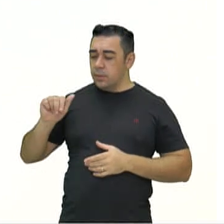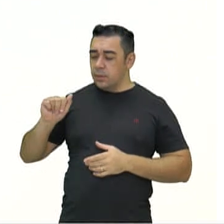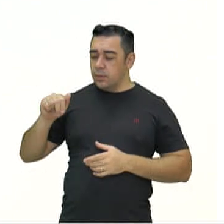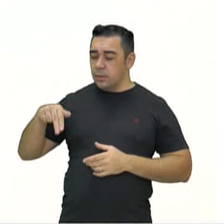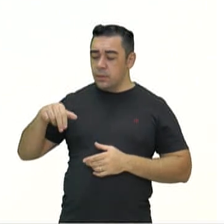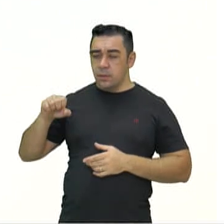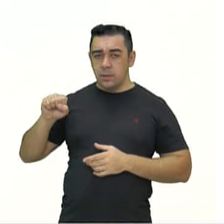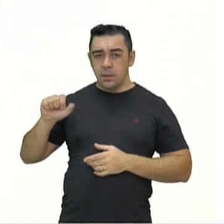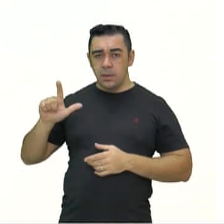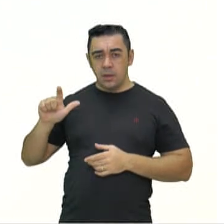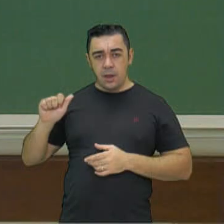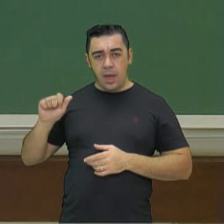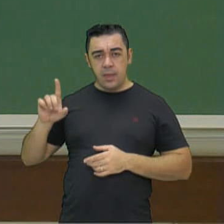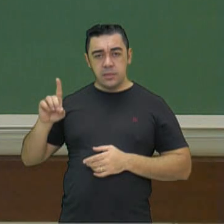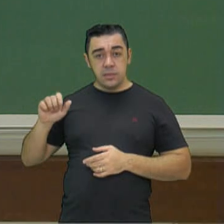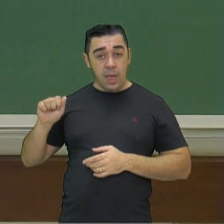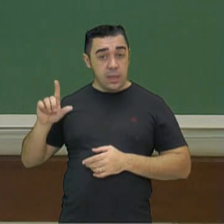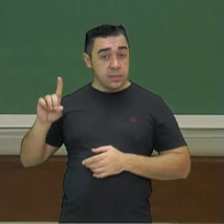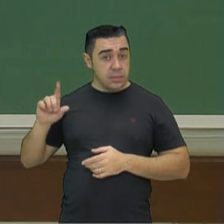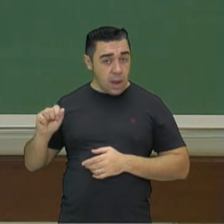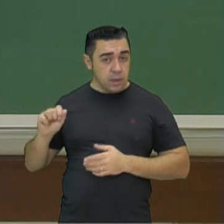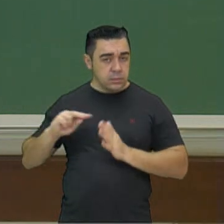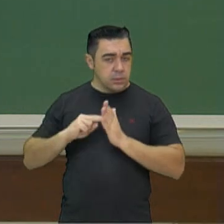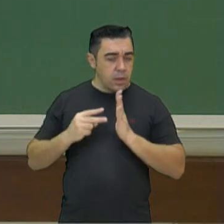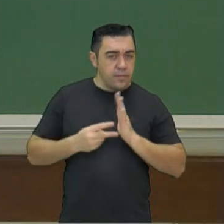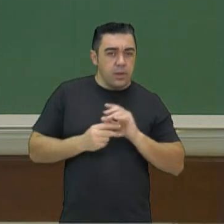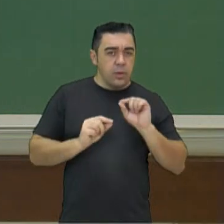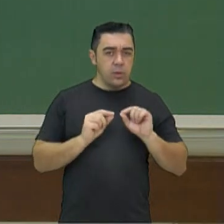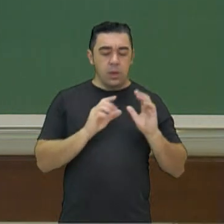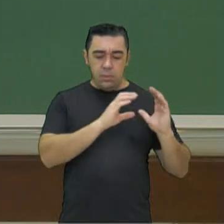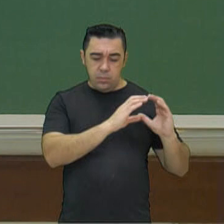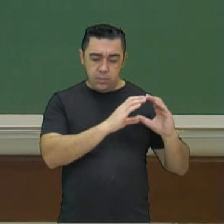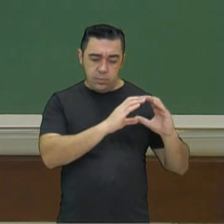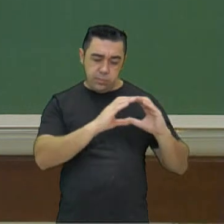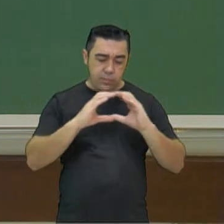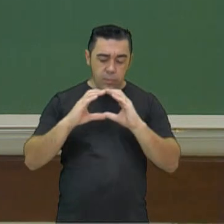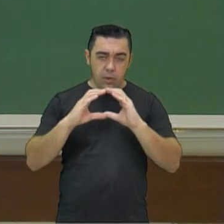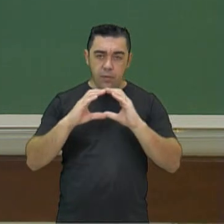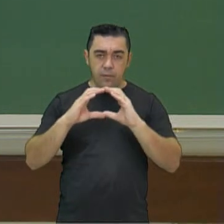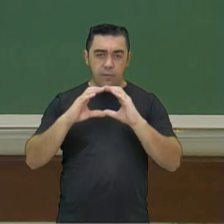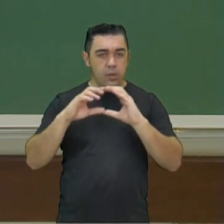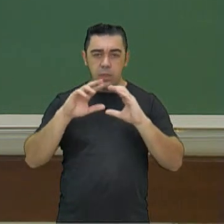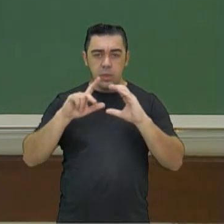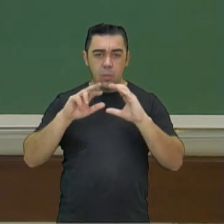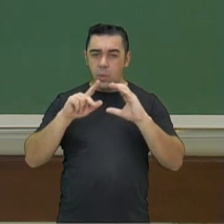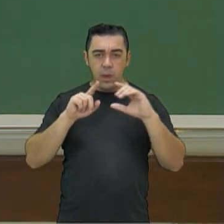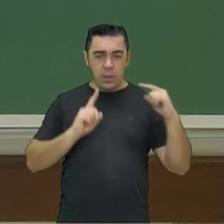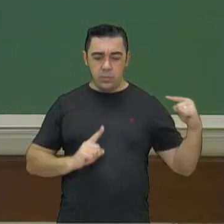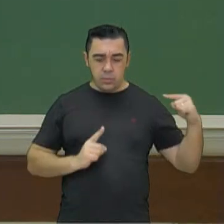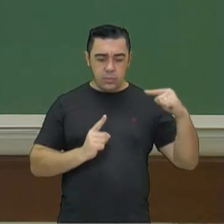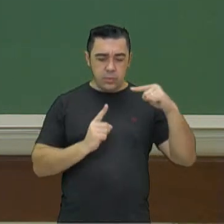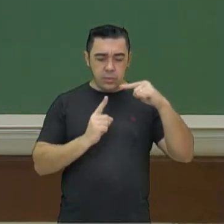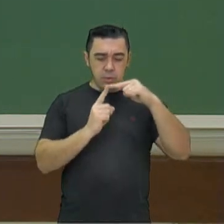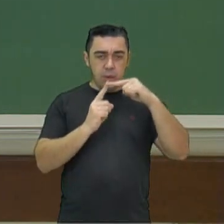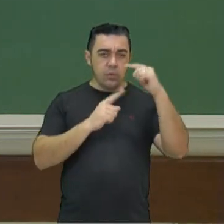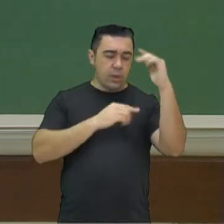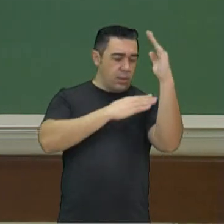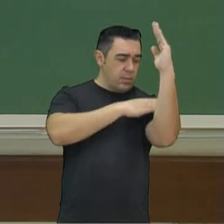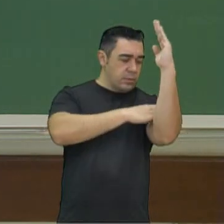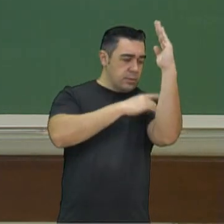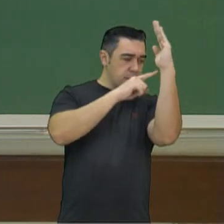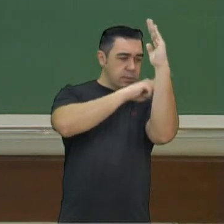que nós estamos vendo é a elipse. Então, ela vai estar transladada, quer dizer, fora do centro do plano